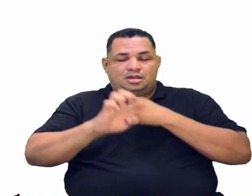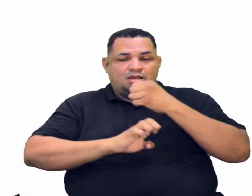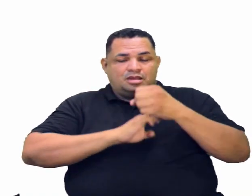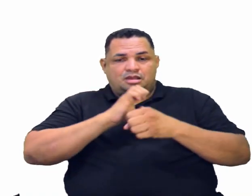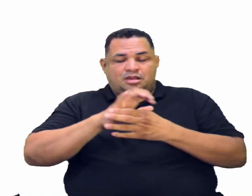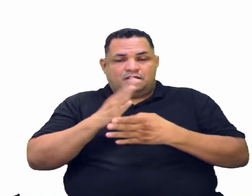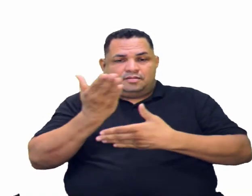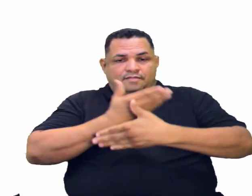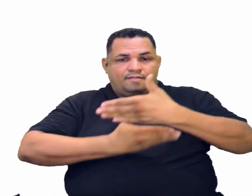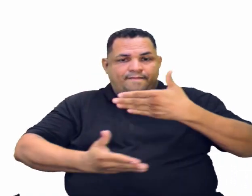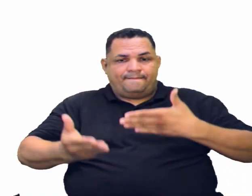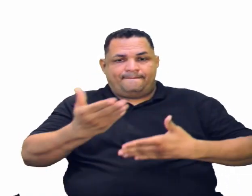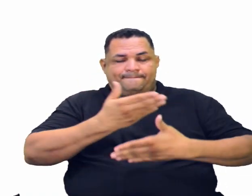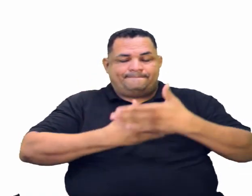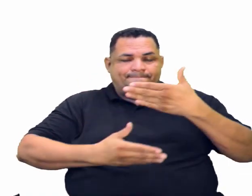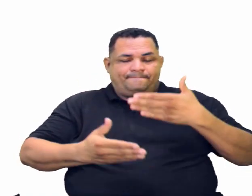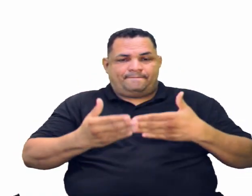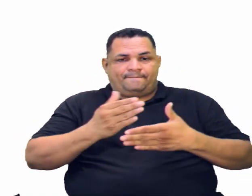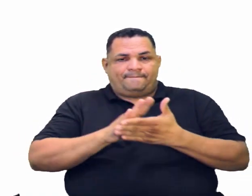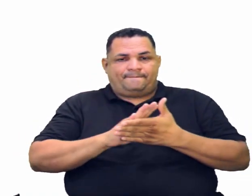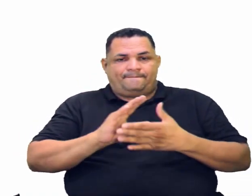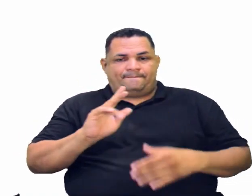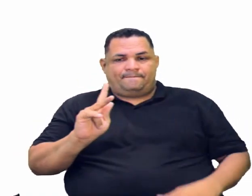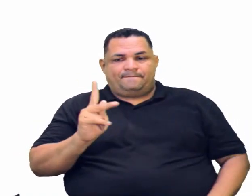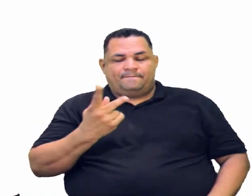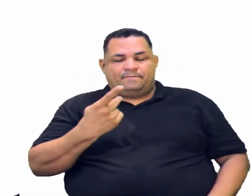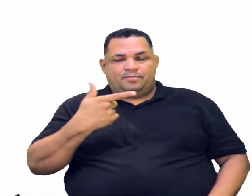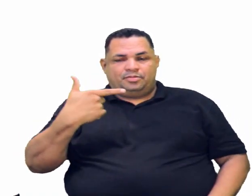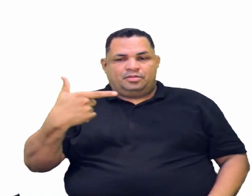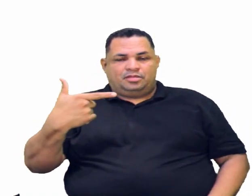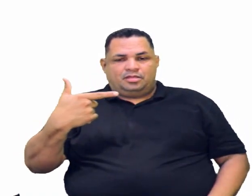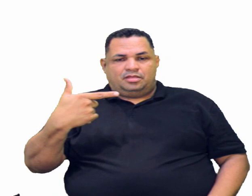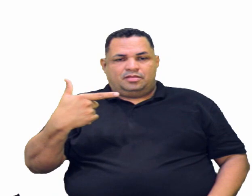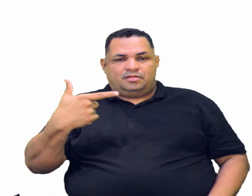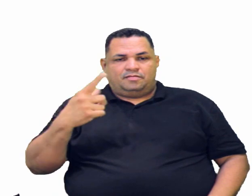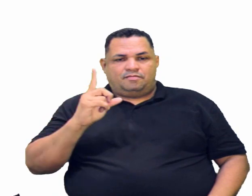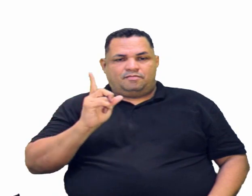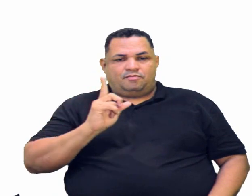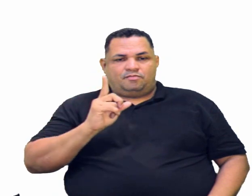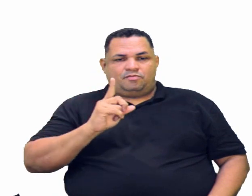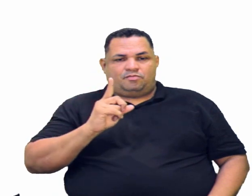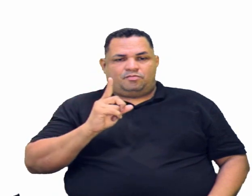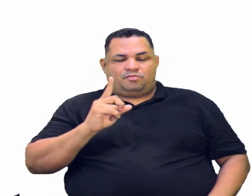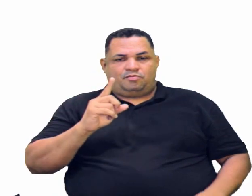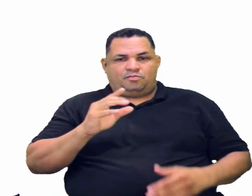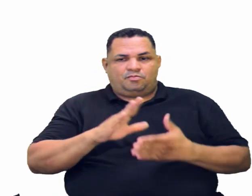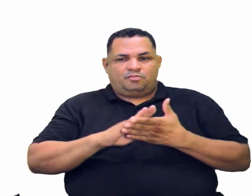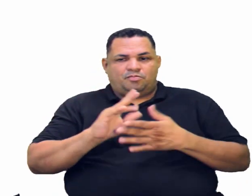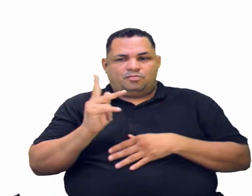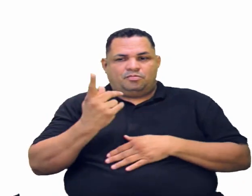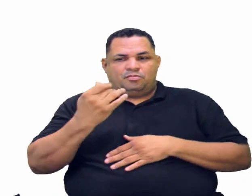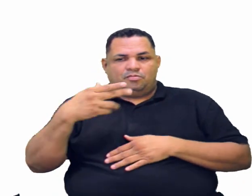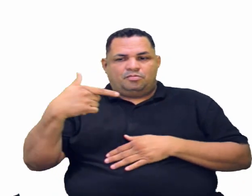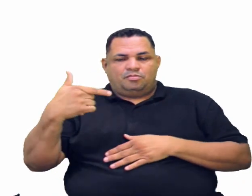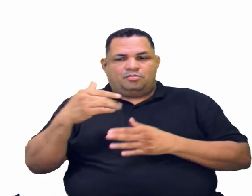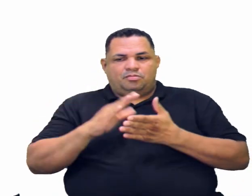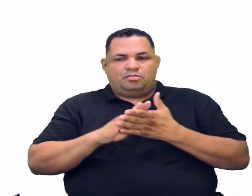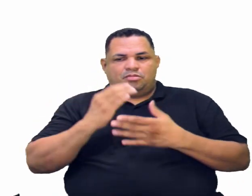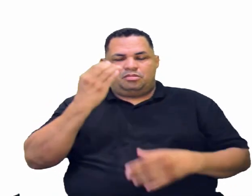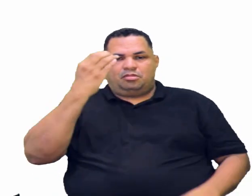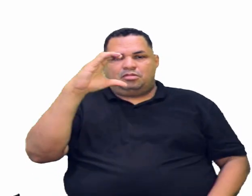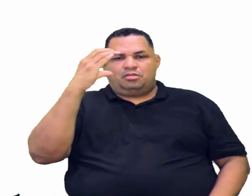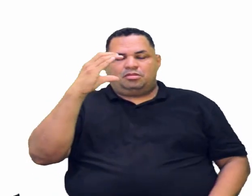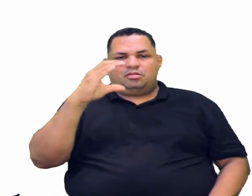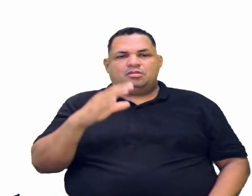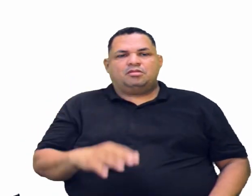vai interagir com o hidrogênio aqui da nossa hidroxila e o hidrogênio do nosso